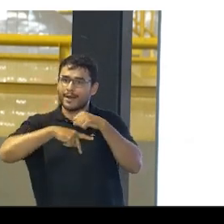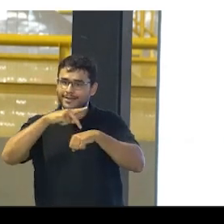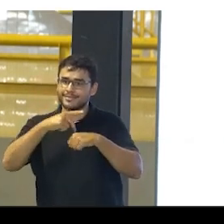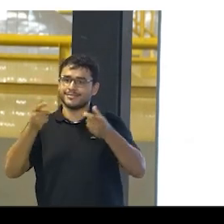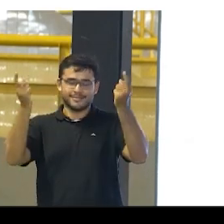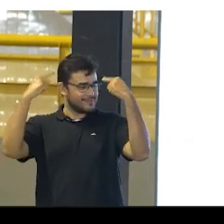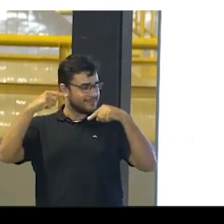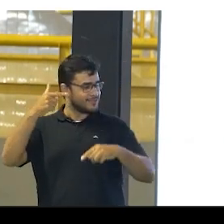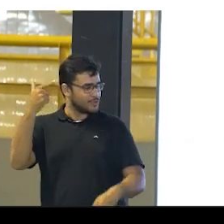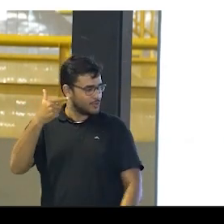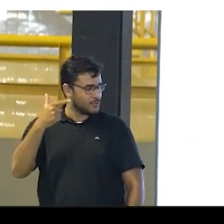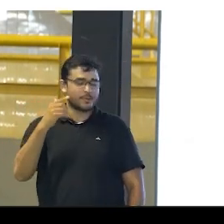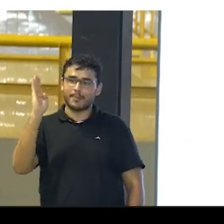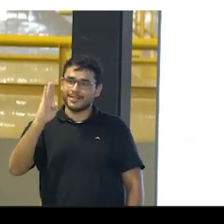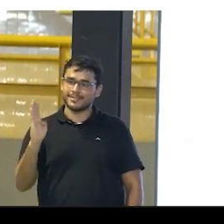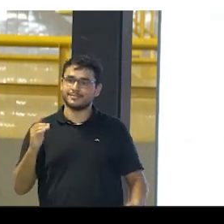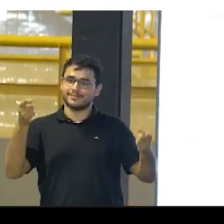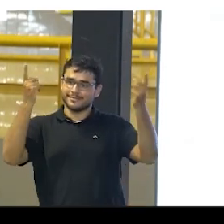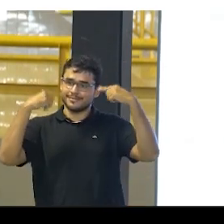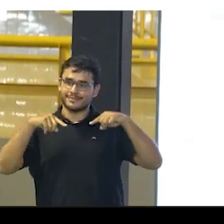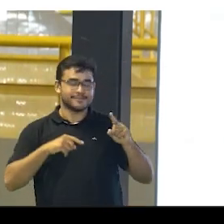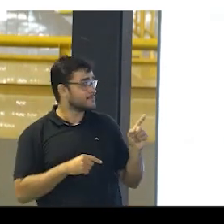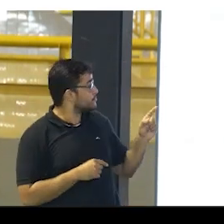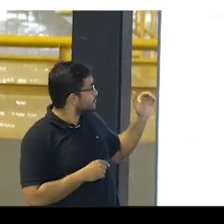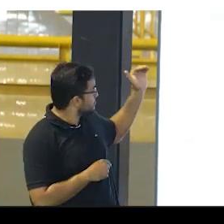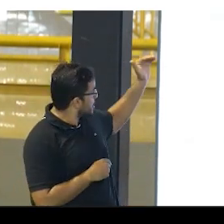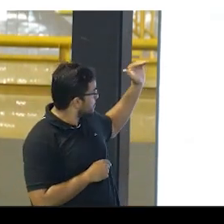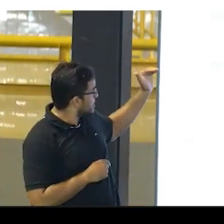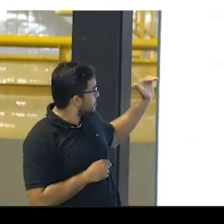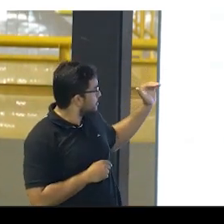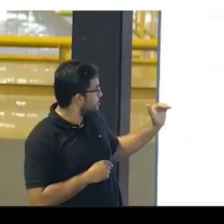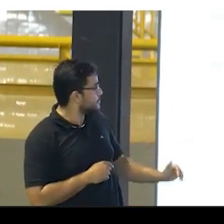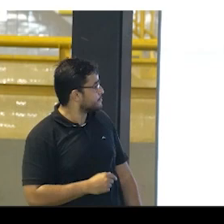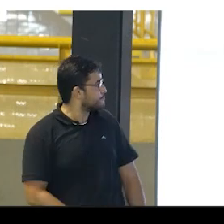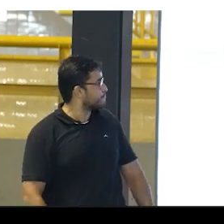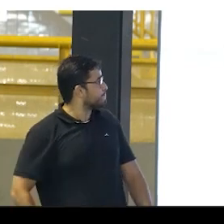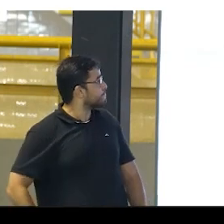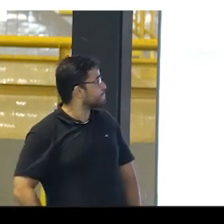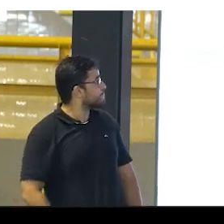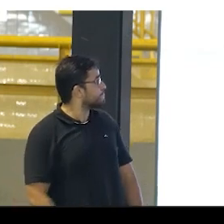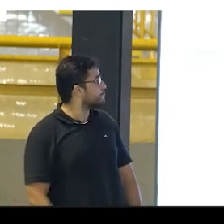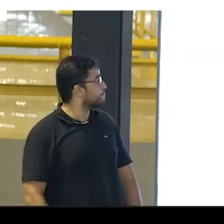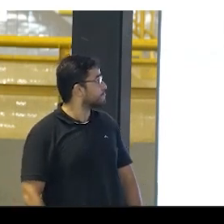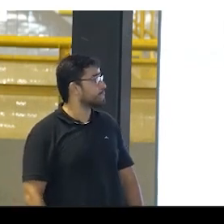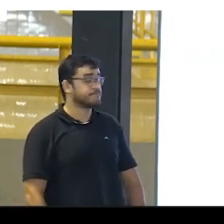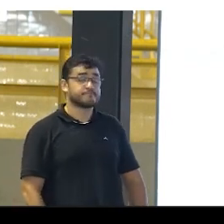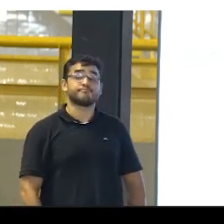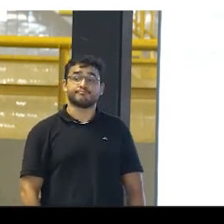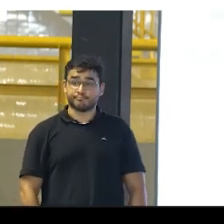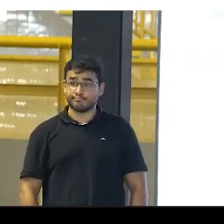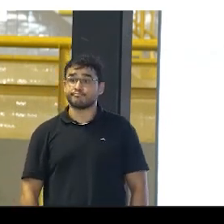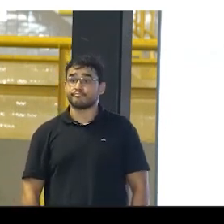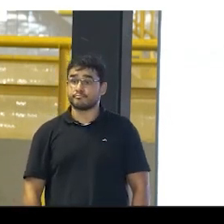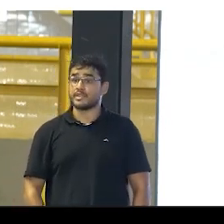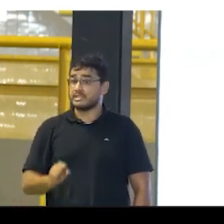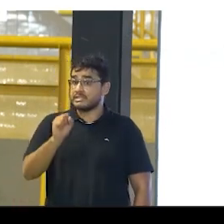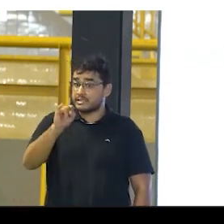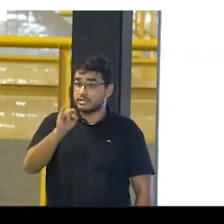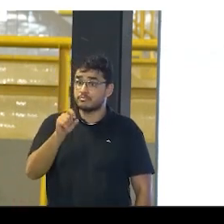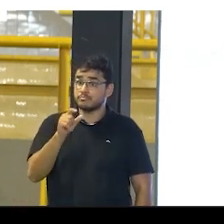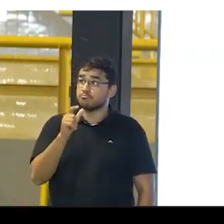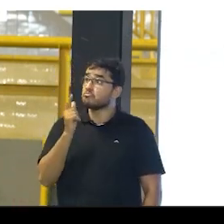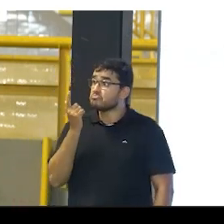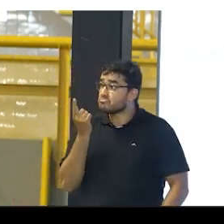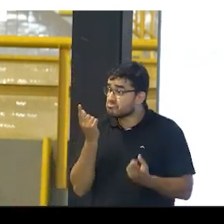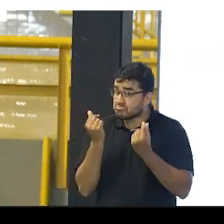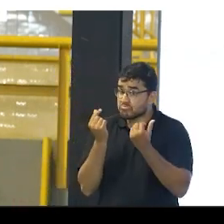custo. O custo que é gasto com o uso da energia elétrica. Certo? Por isso que quem pode, está colocando as plaquinhas sobre